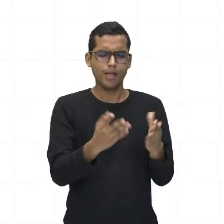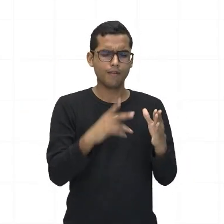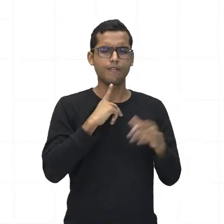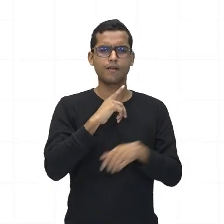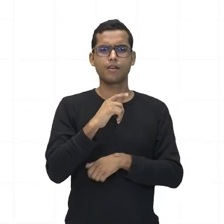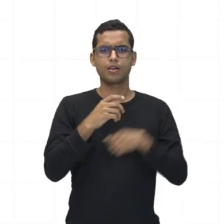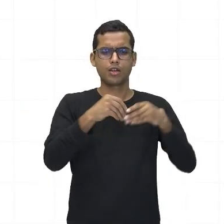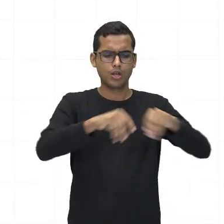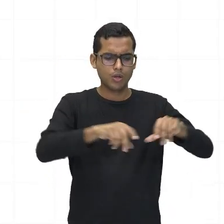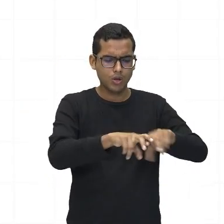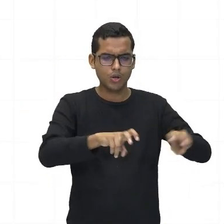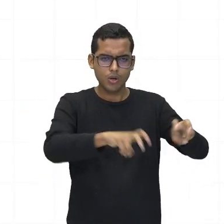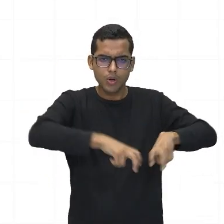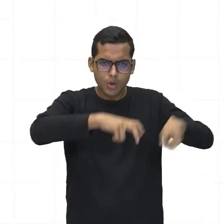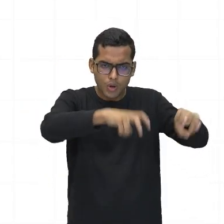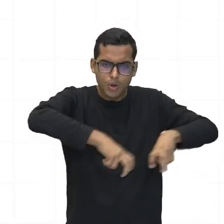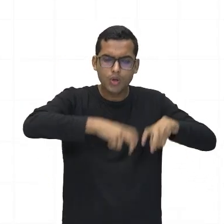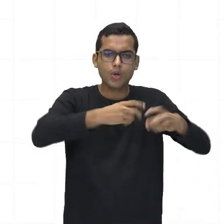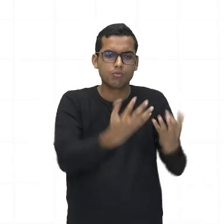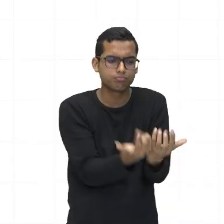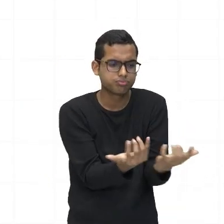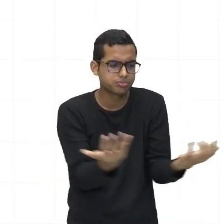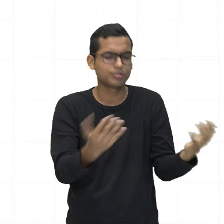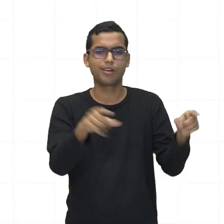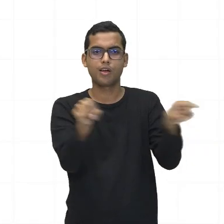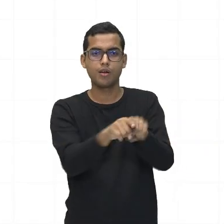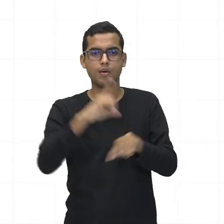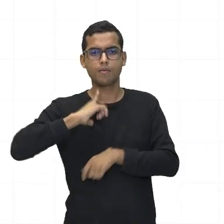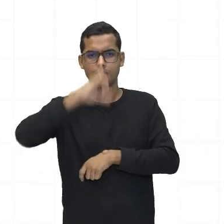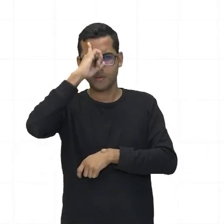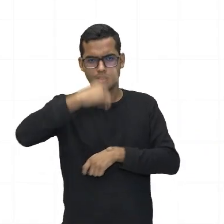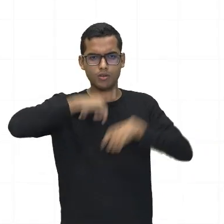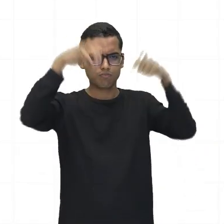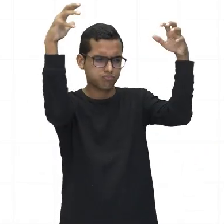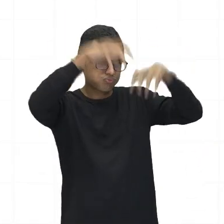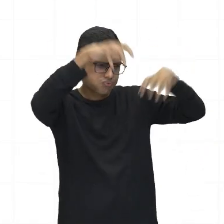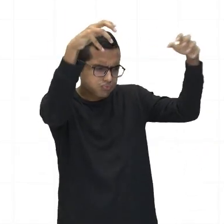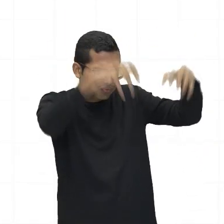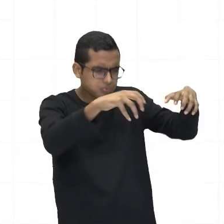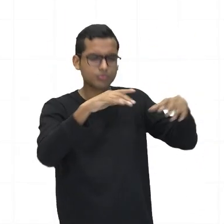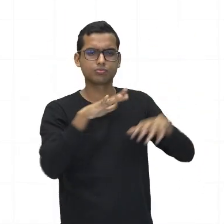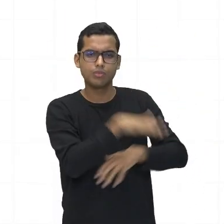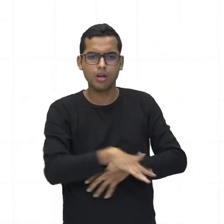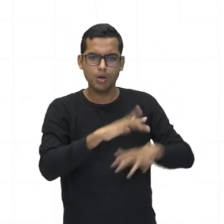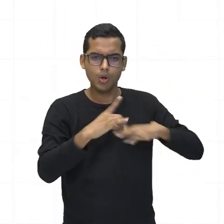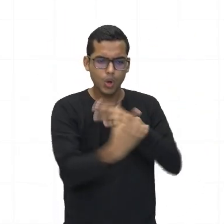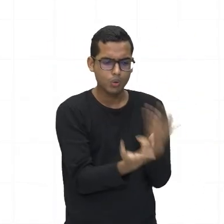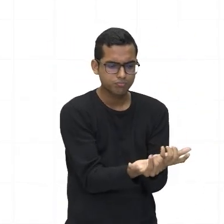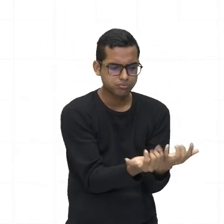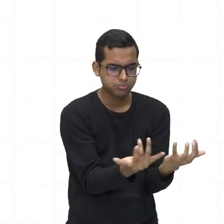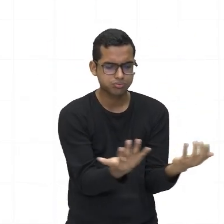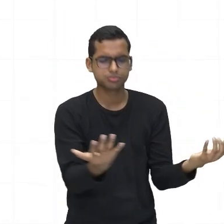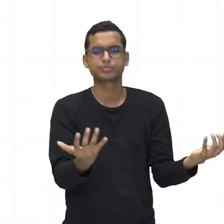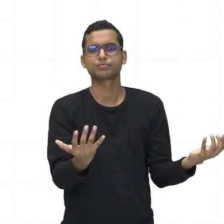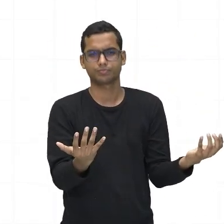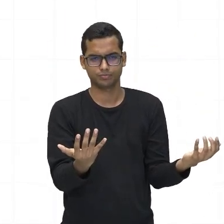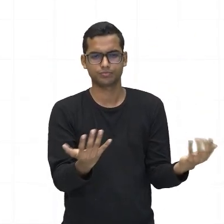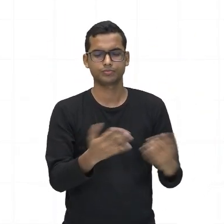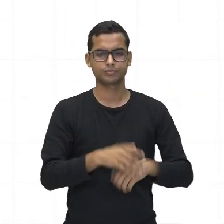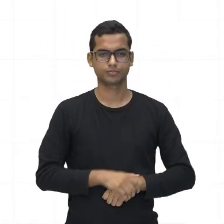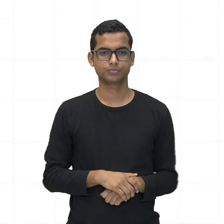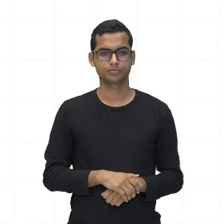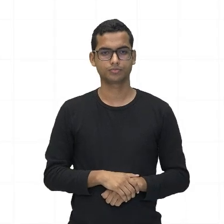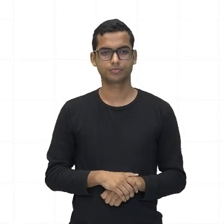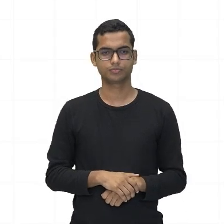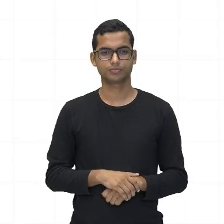que praticavam a agricultura. Ela mandava as chuvas para germinar e fazer os campos florescerem.